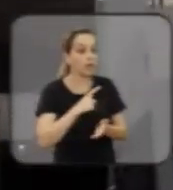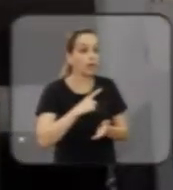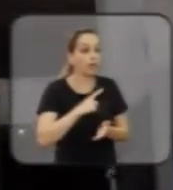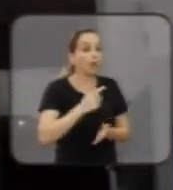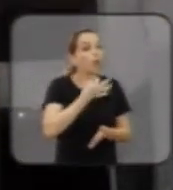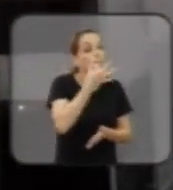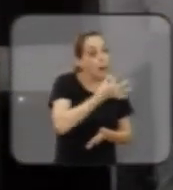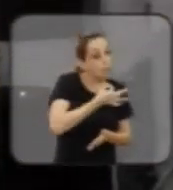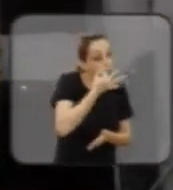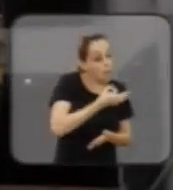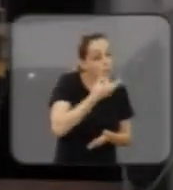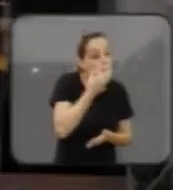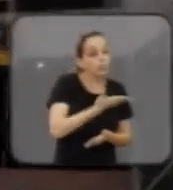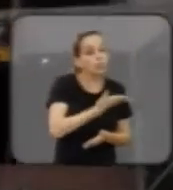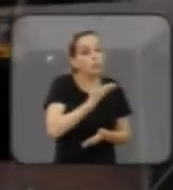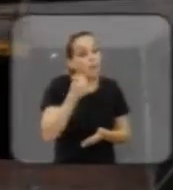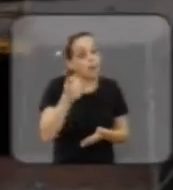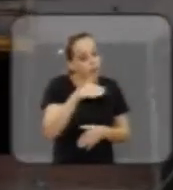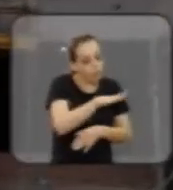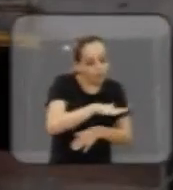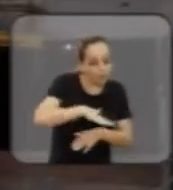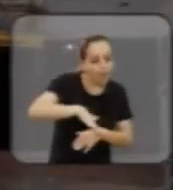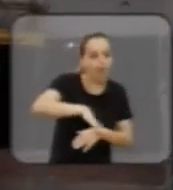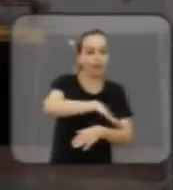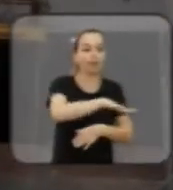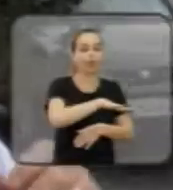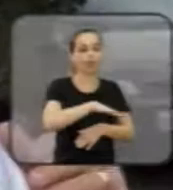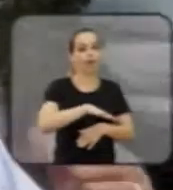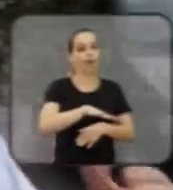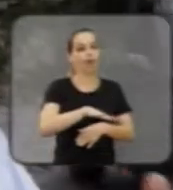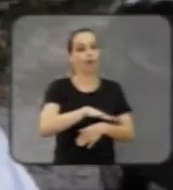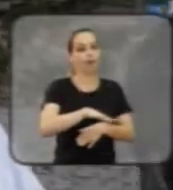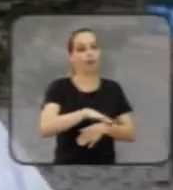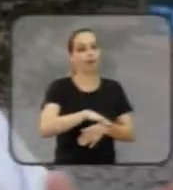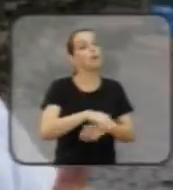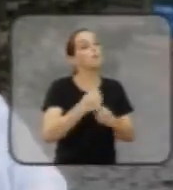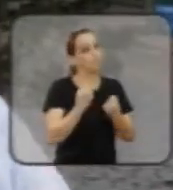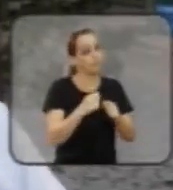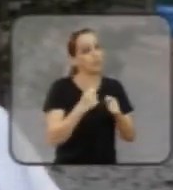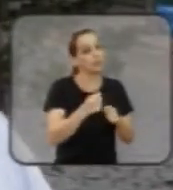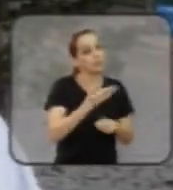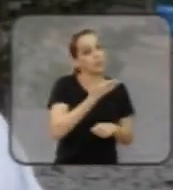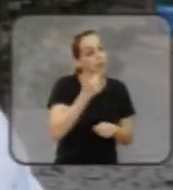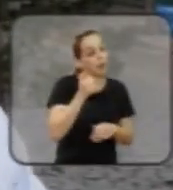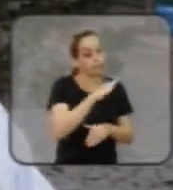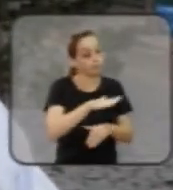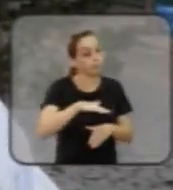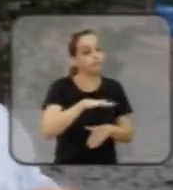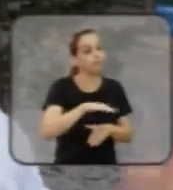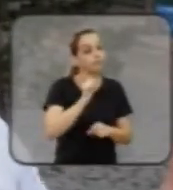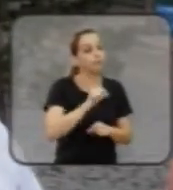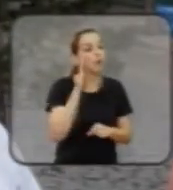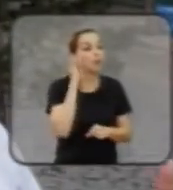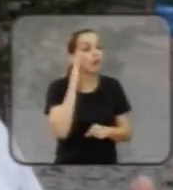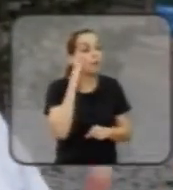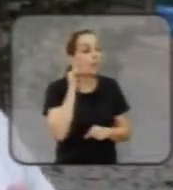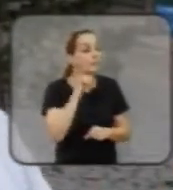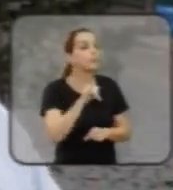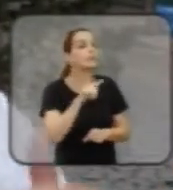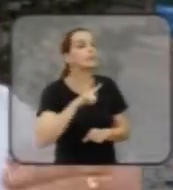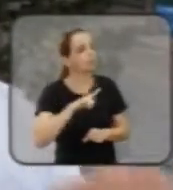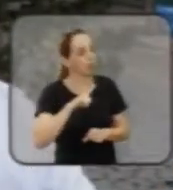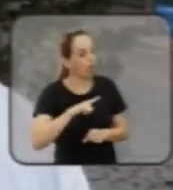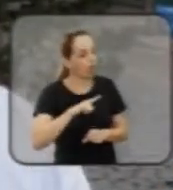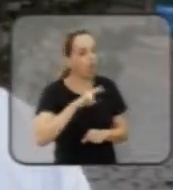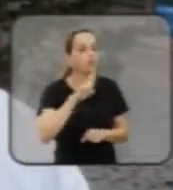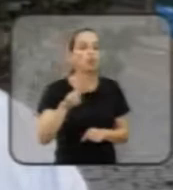uma contraproposta quando vai ter uma construção dessa, que precisa enviar o melhoramento. E essa contraproposta, eu quero